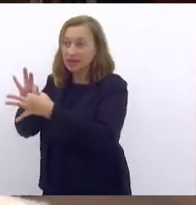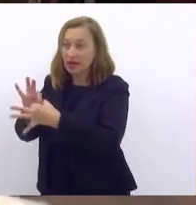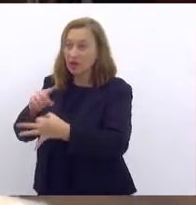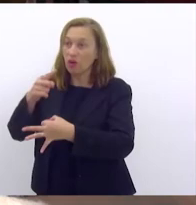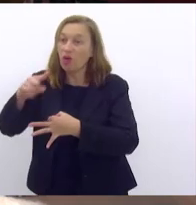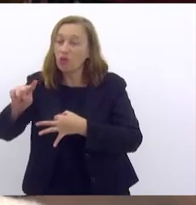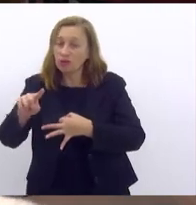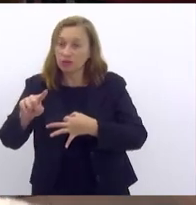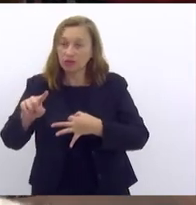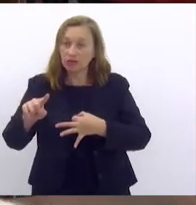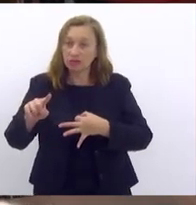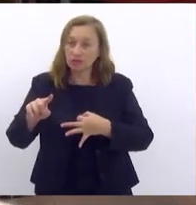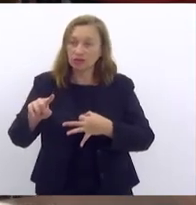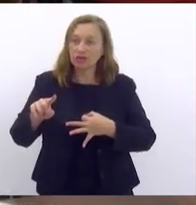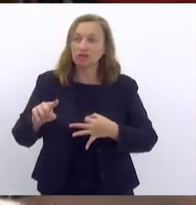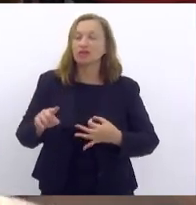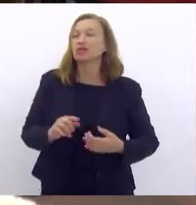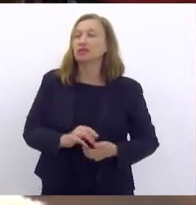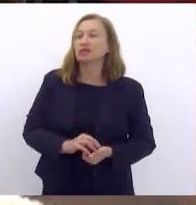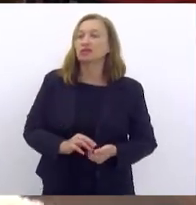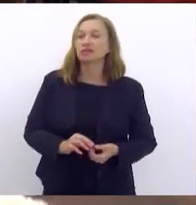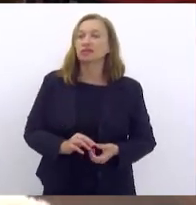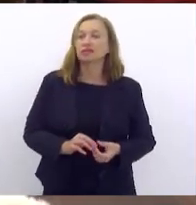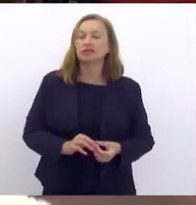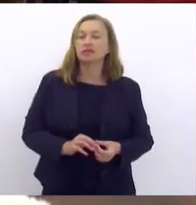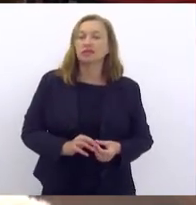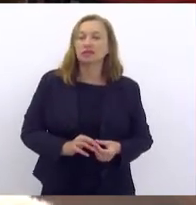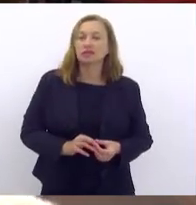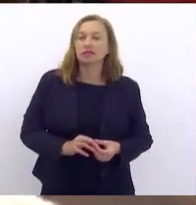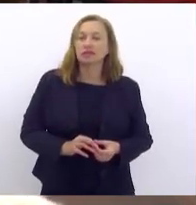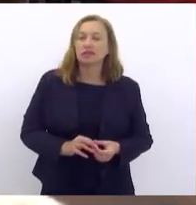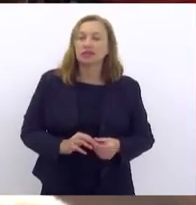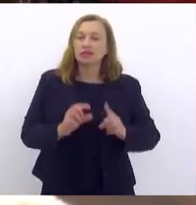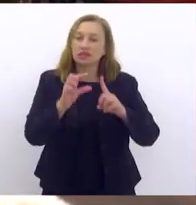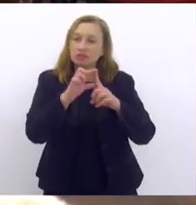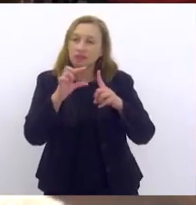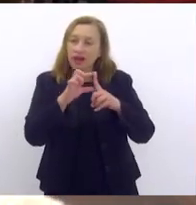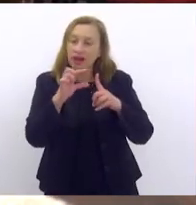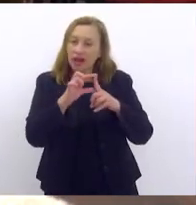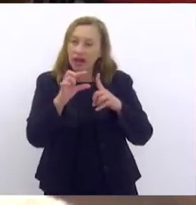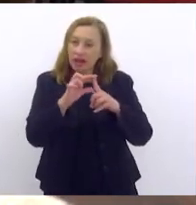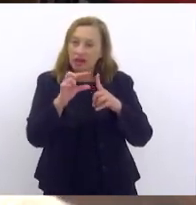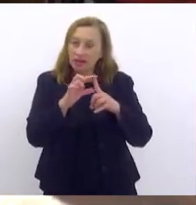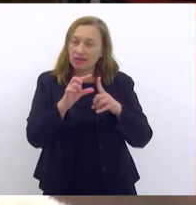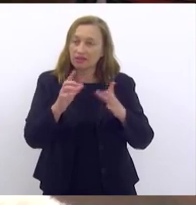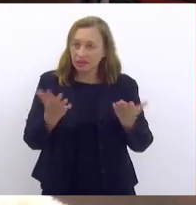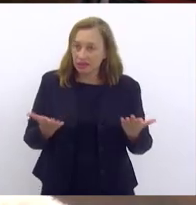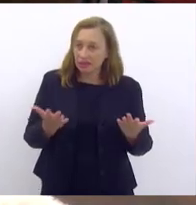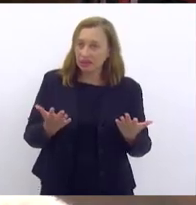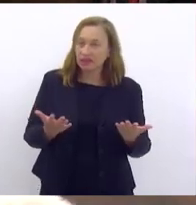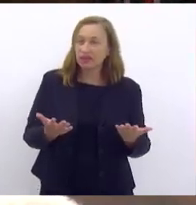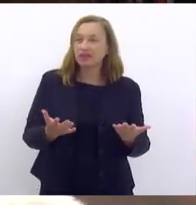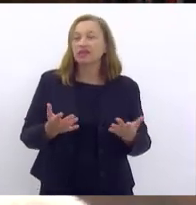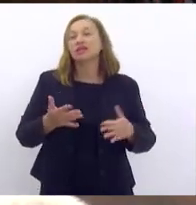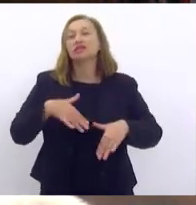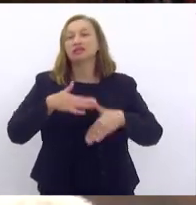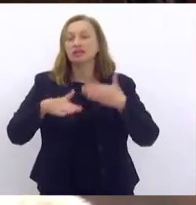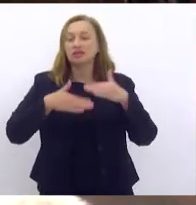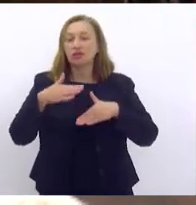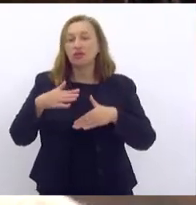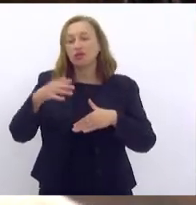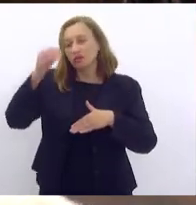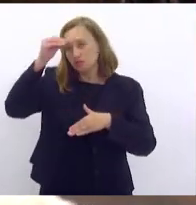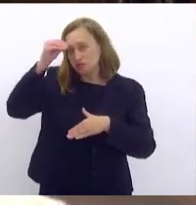uma, né? Emendar com uma, e as palavras têm que ter a sua rima. Isso acaba desenvolvendo o